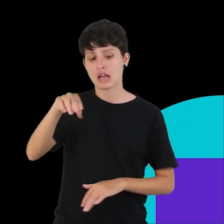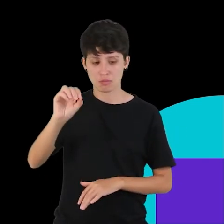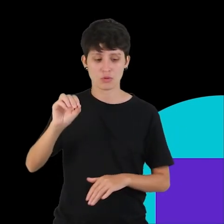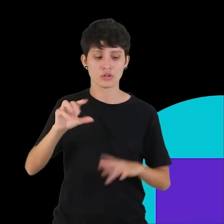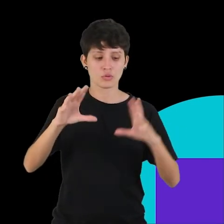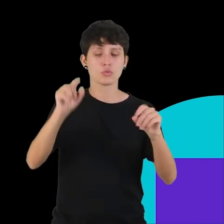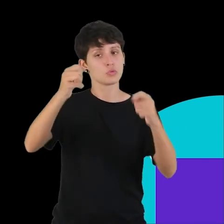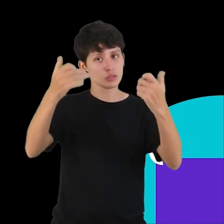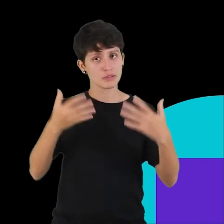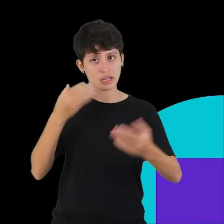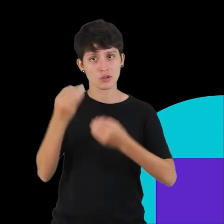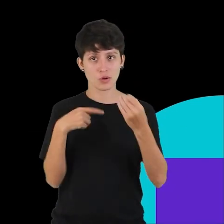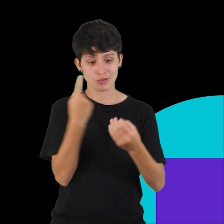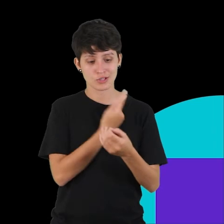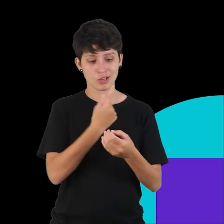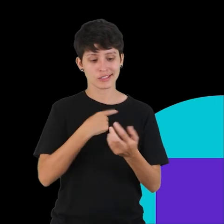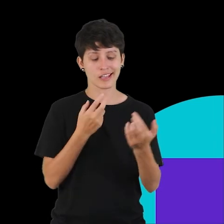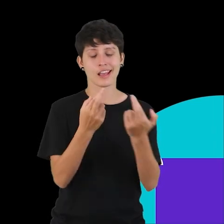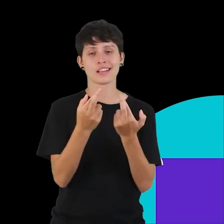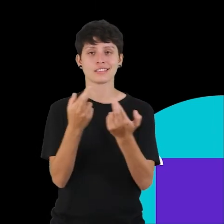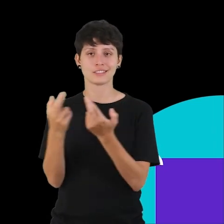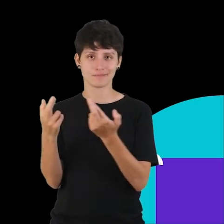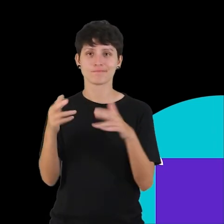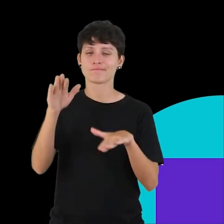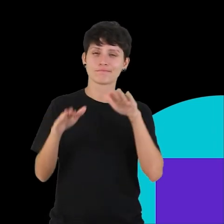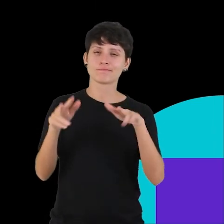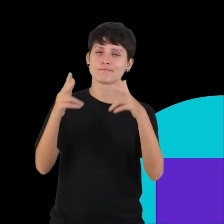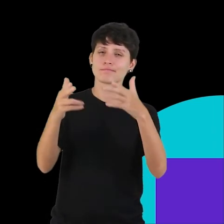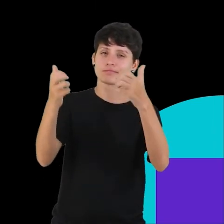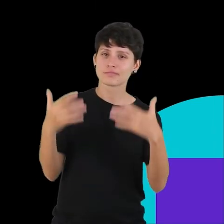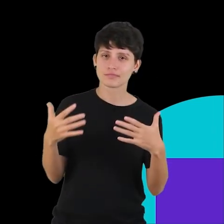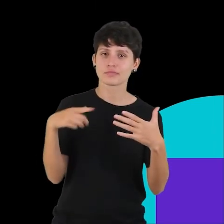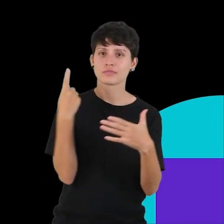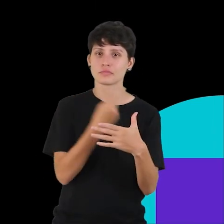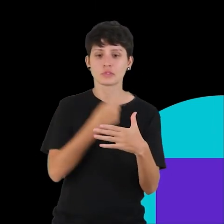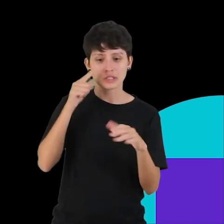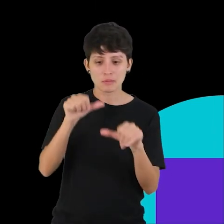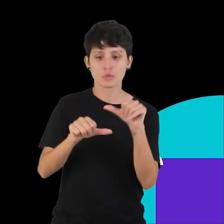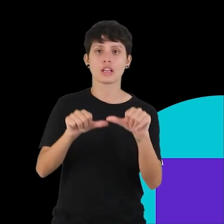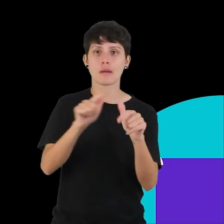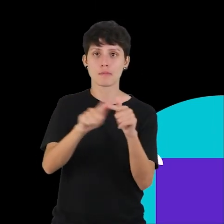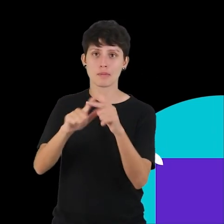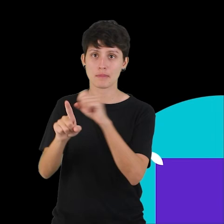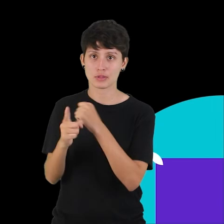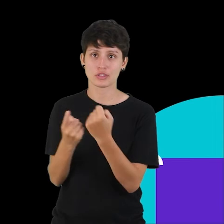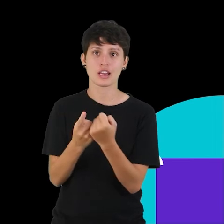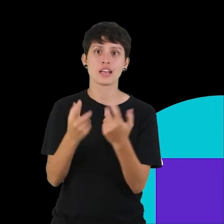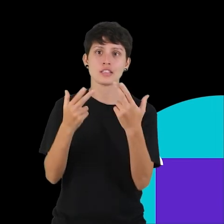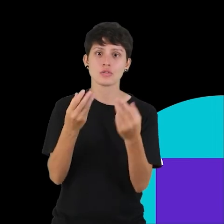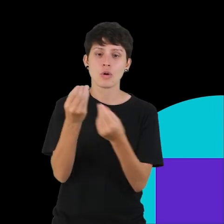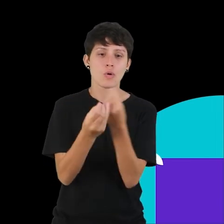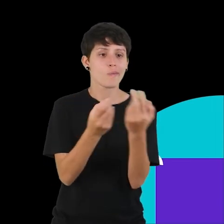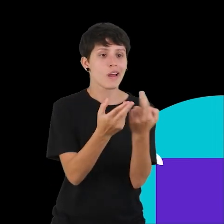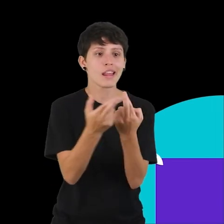dizer que elas não andam para uma direção só. Elas podem andar em várias direções. Elas podem criar o que a gente chama de ciclos, né, ou feedback loops